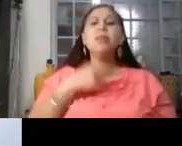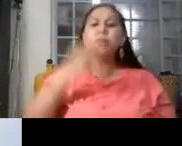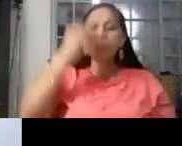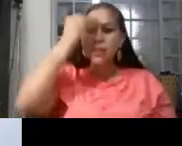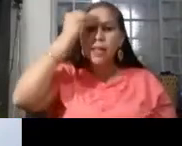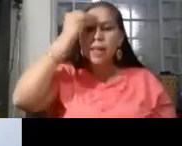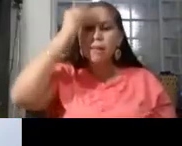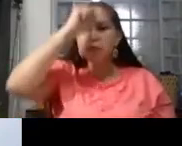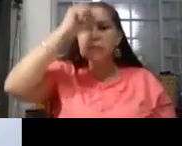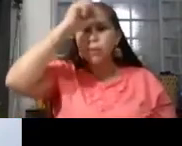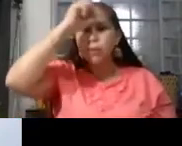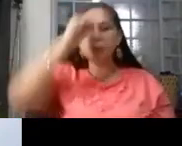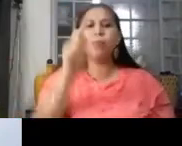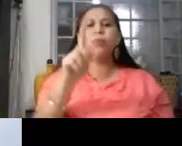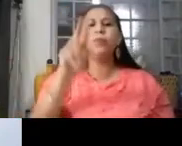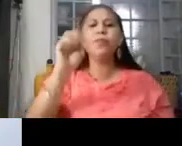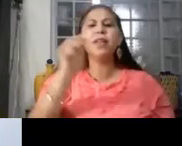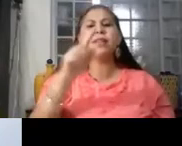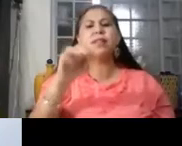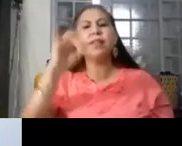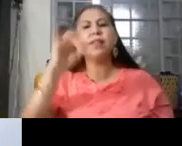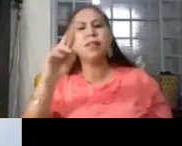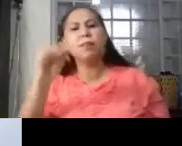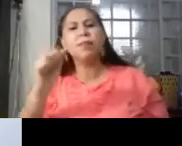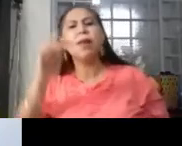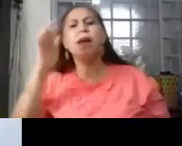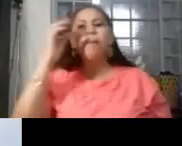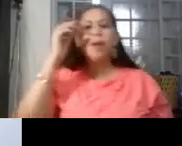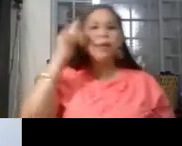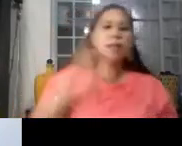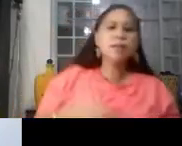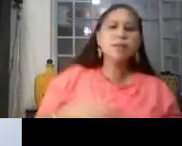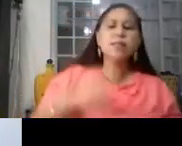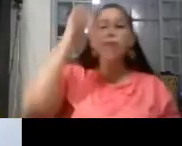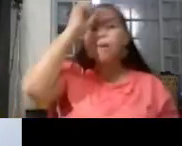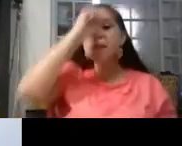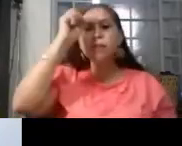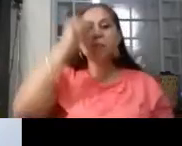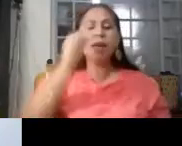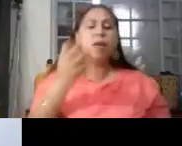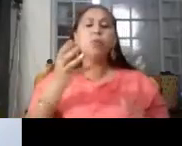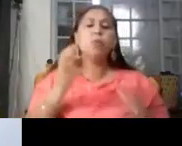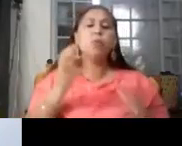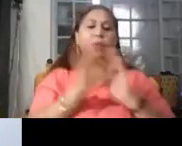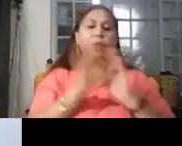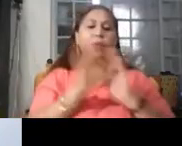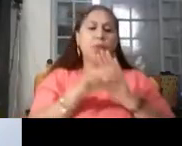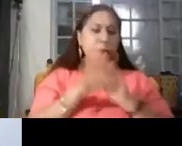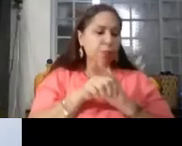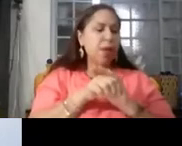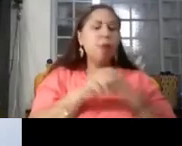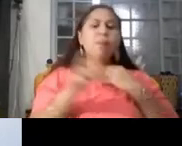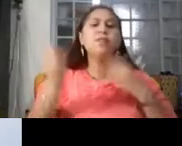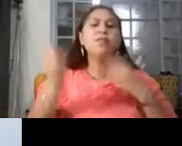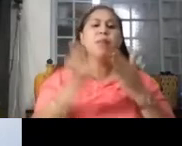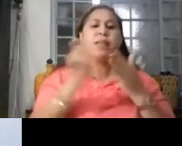mesmo que você tenha aprendido bem o conteúdo, viu, Grazi, Rita, Patrícia, vocês tenham aprendido bem o conteúdo,